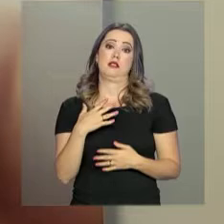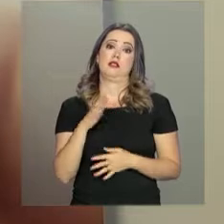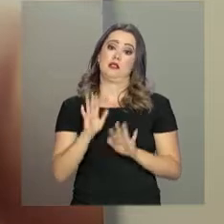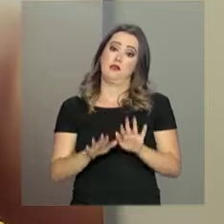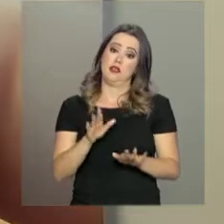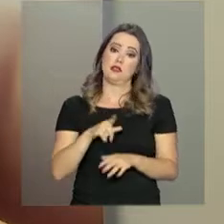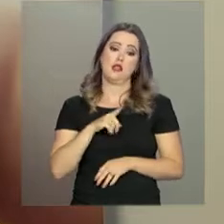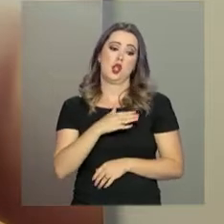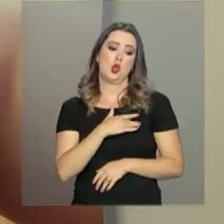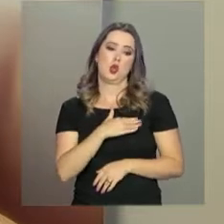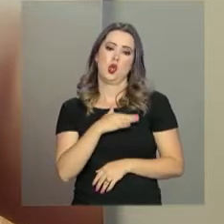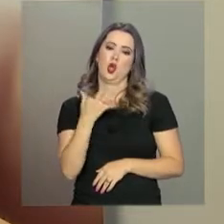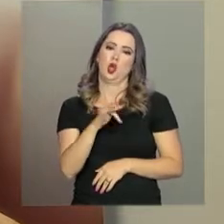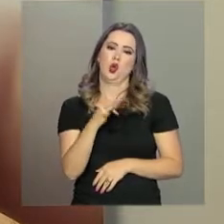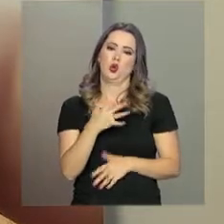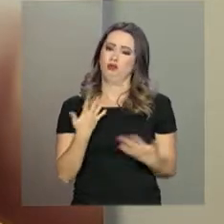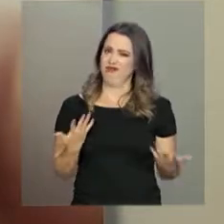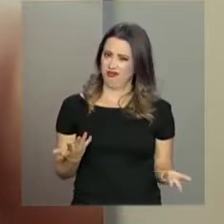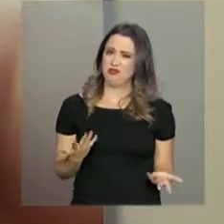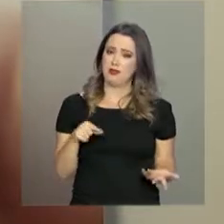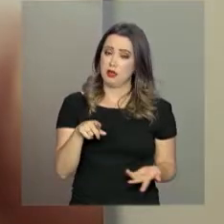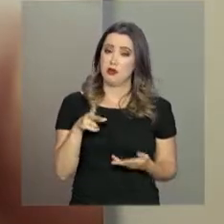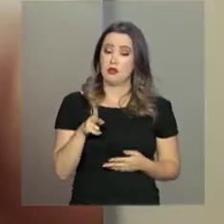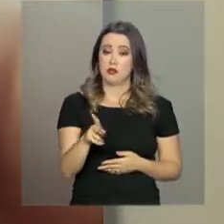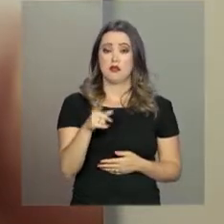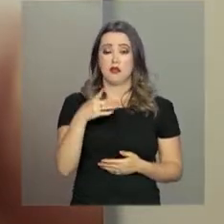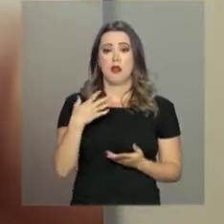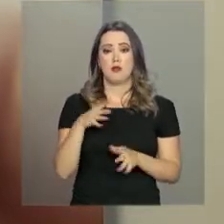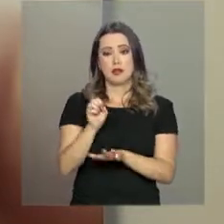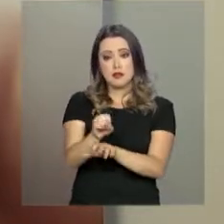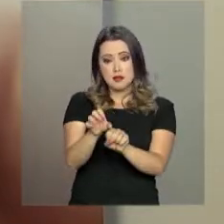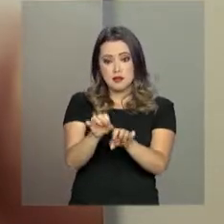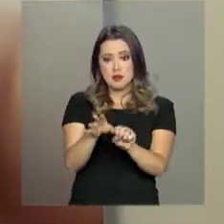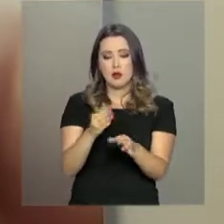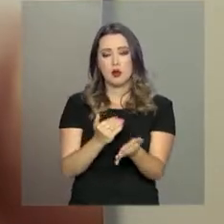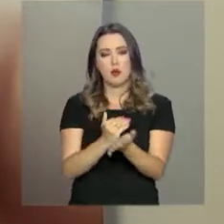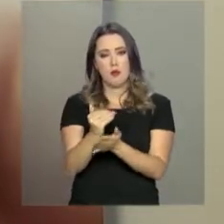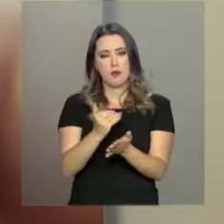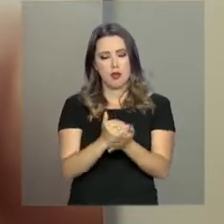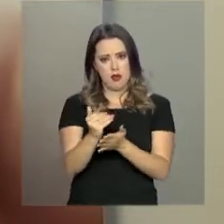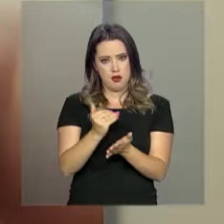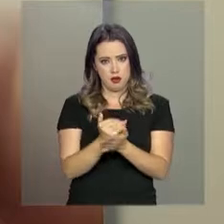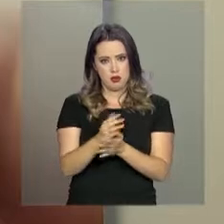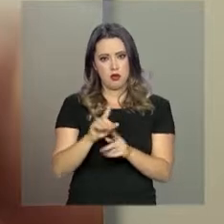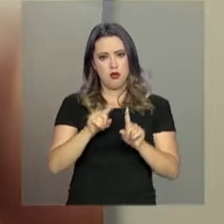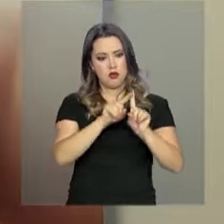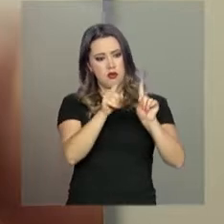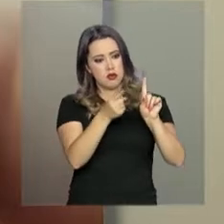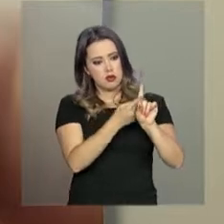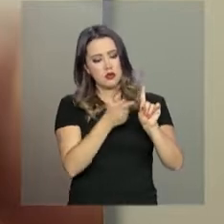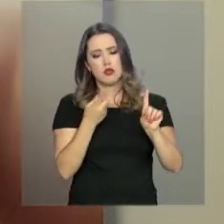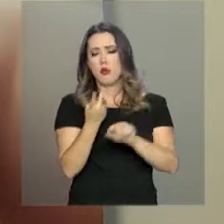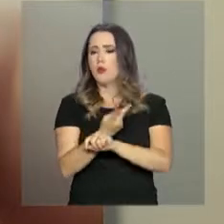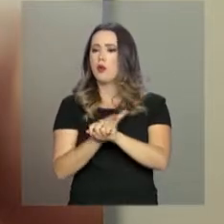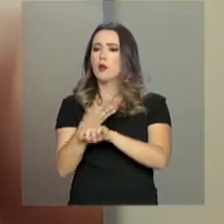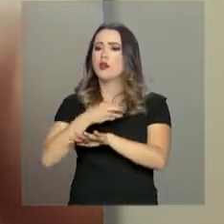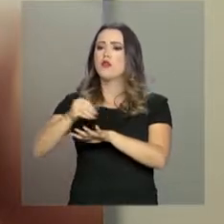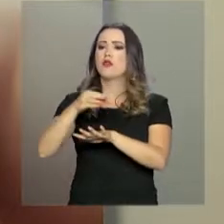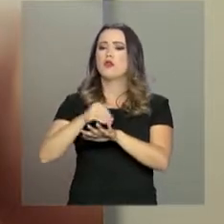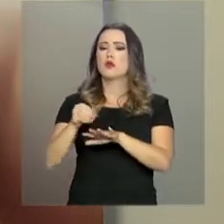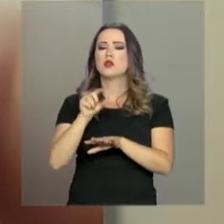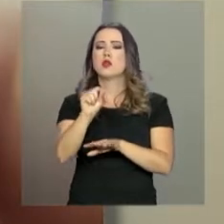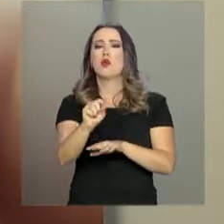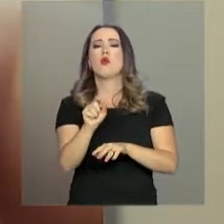da mama então a gente sempre recomenda primeiramente durante a gestação ela procurar informações né sobre o que é uma pec